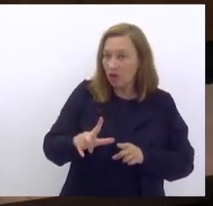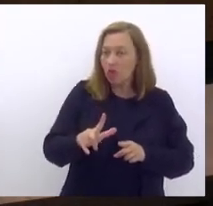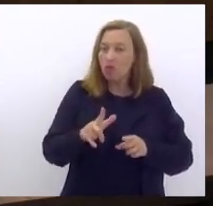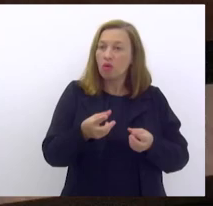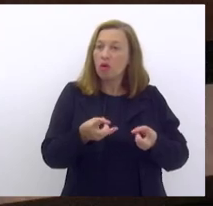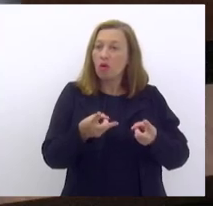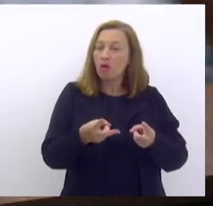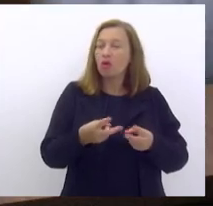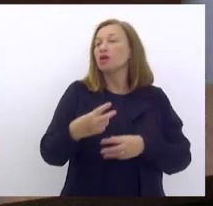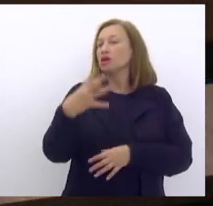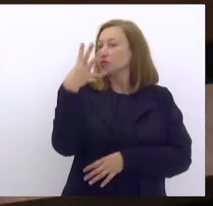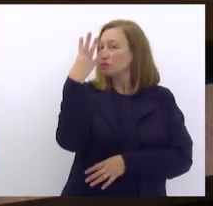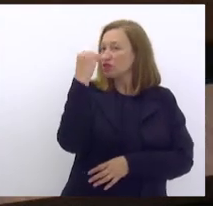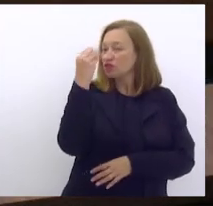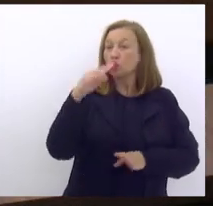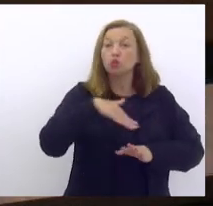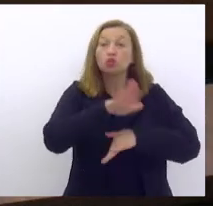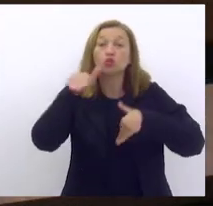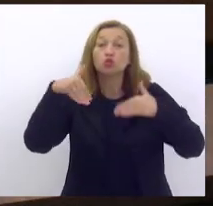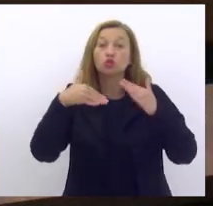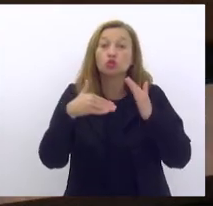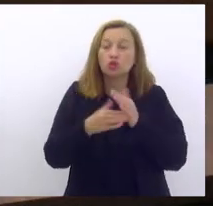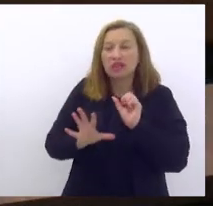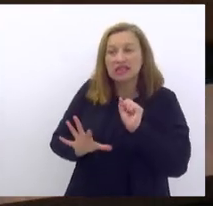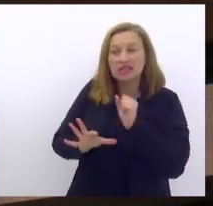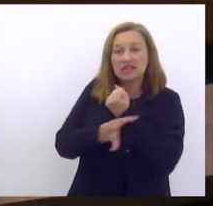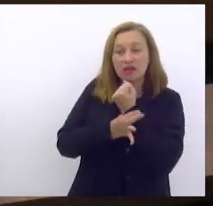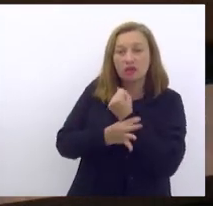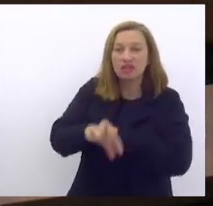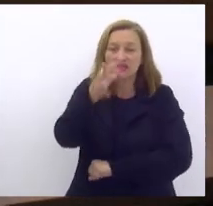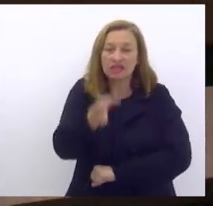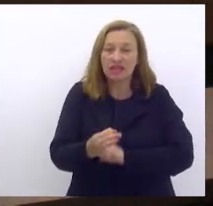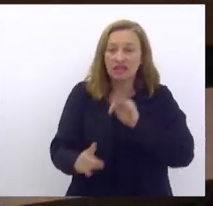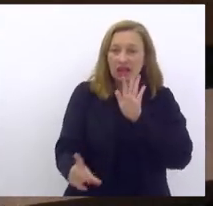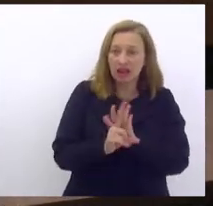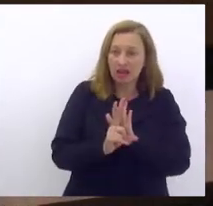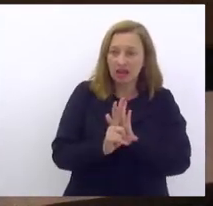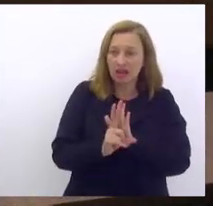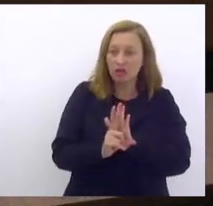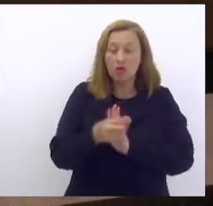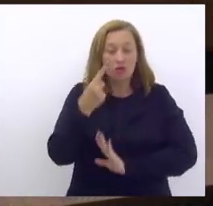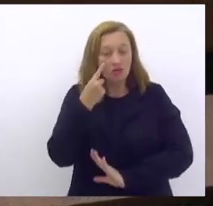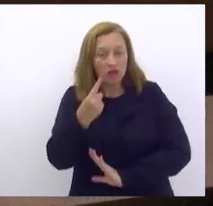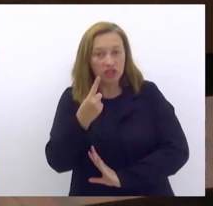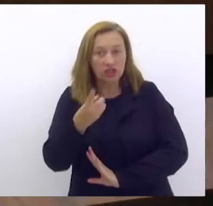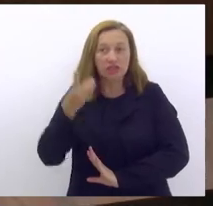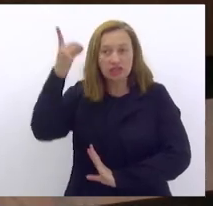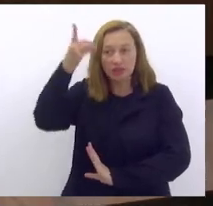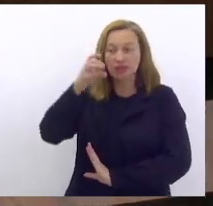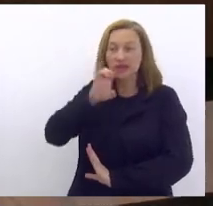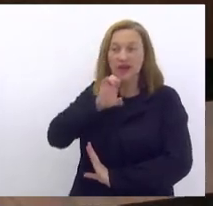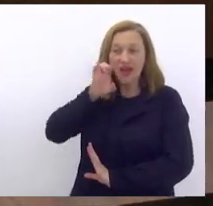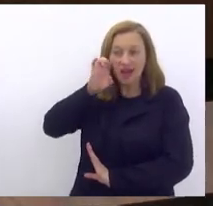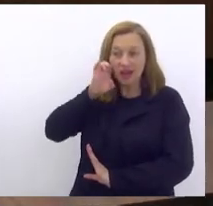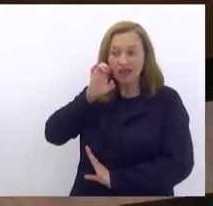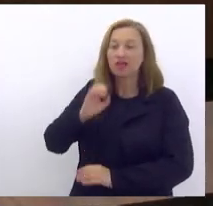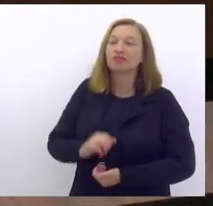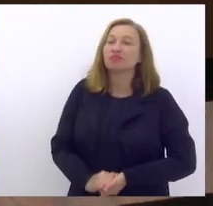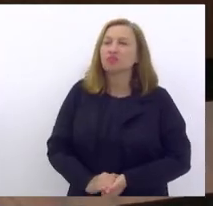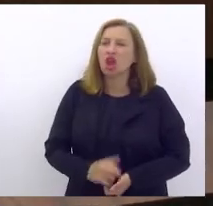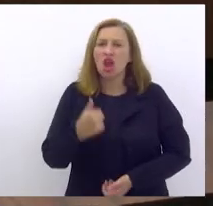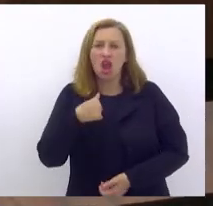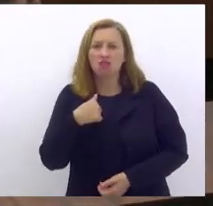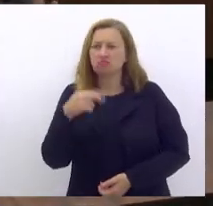pessoal com todas as garantias que são permitidas em lei. Olhando aqui para a deputada Élica, eu